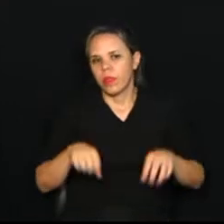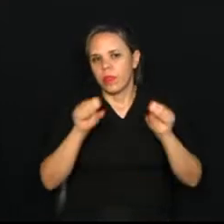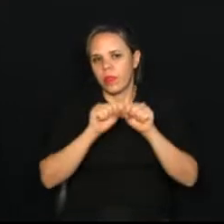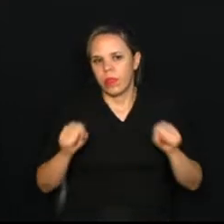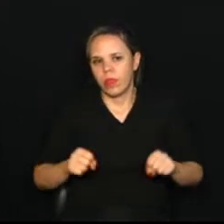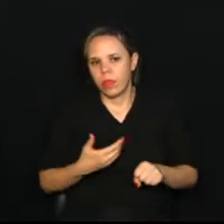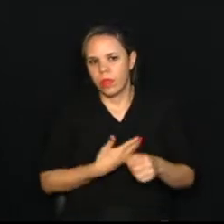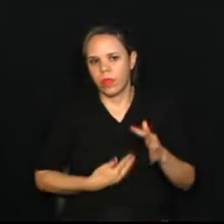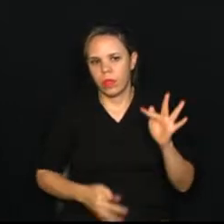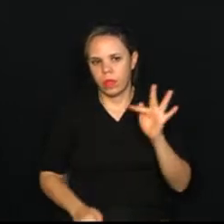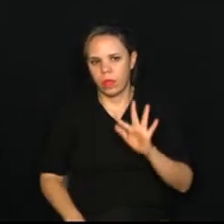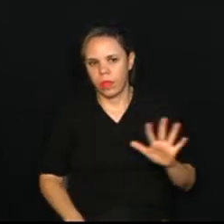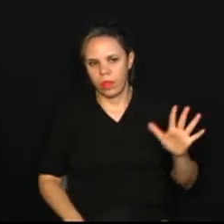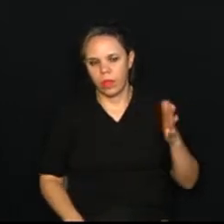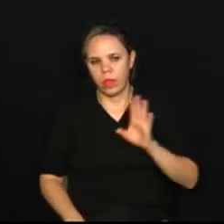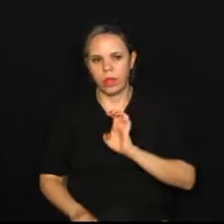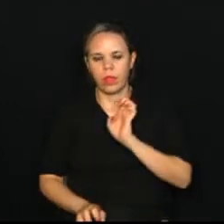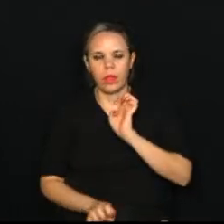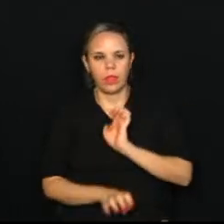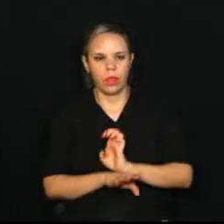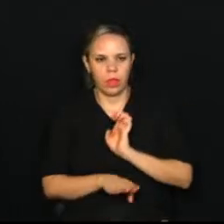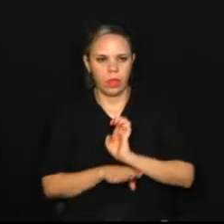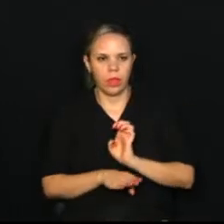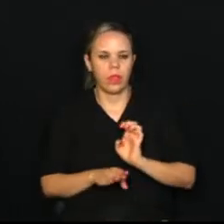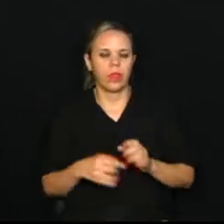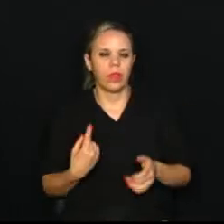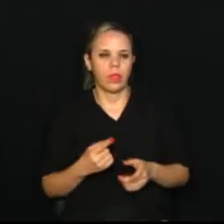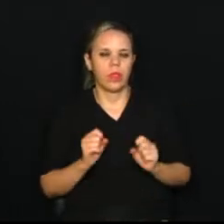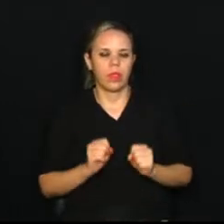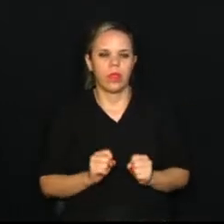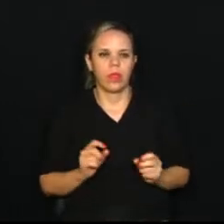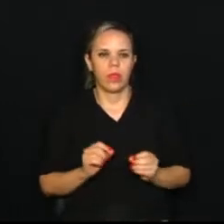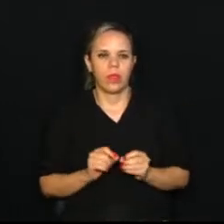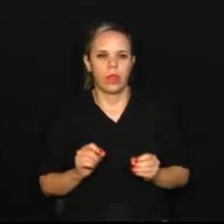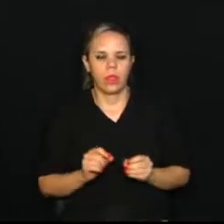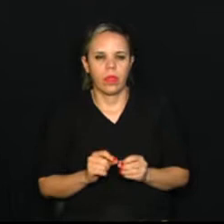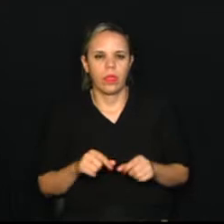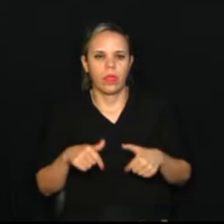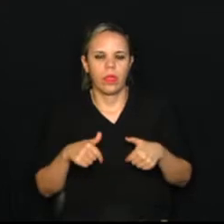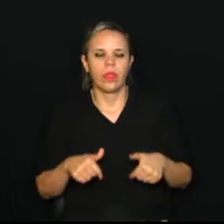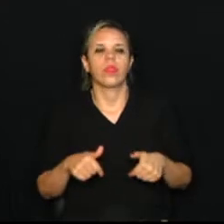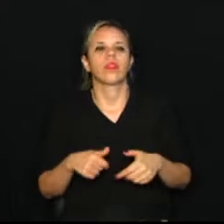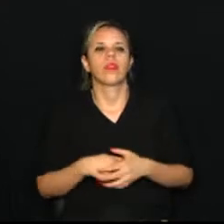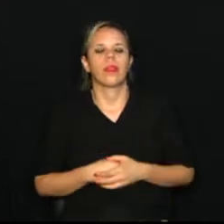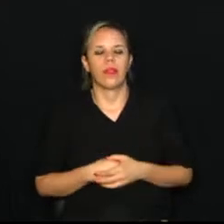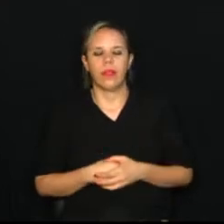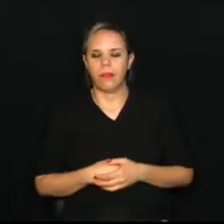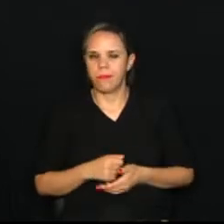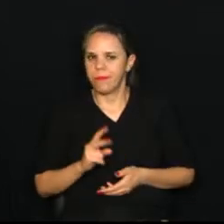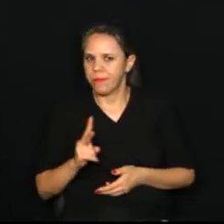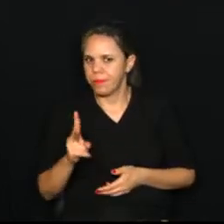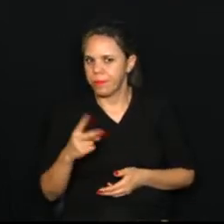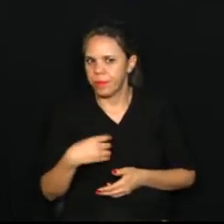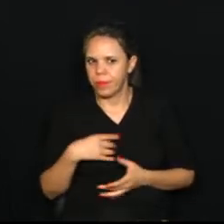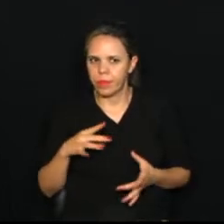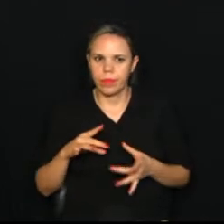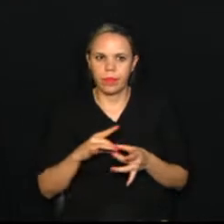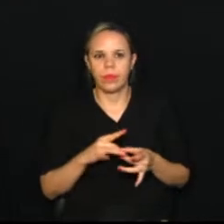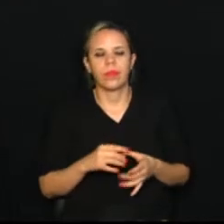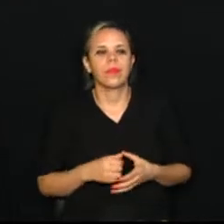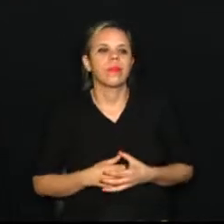governo federal, governo estadual, de modo que a gente possa atuar sempre de uma forma conjugada.